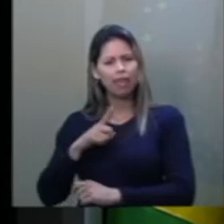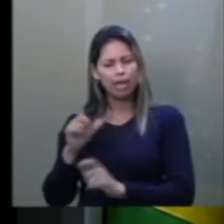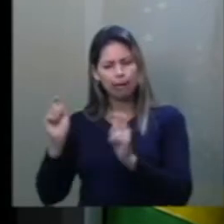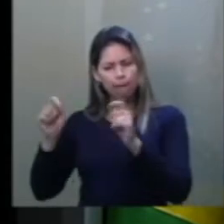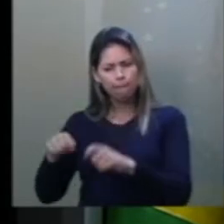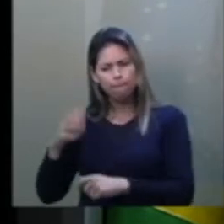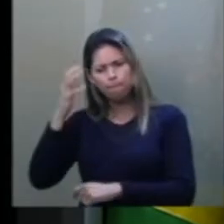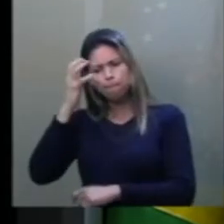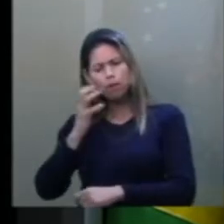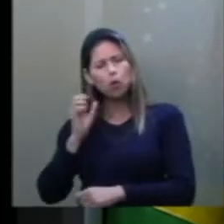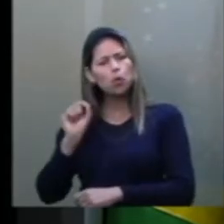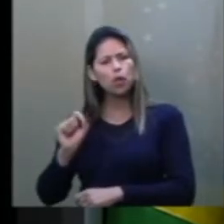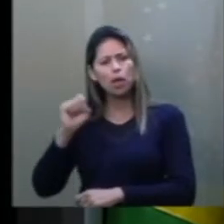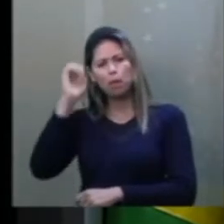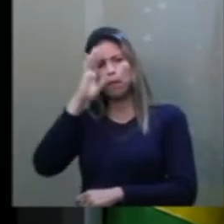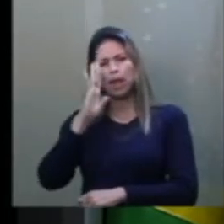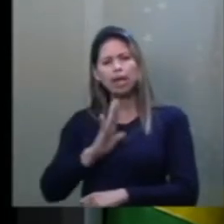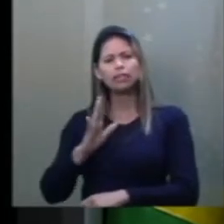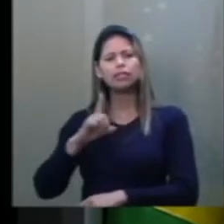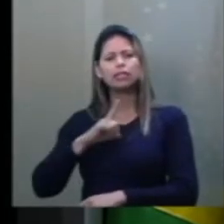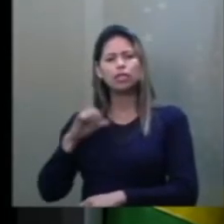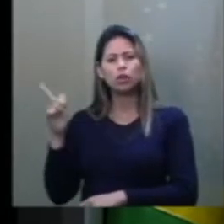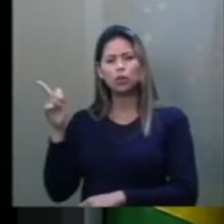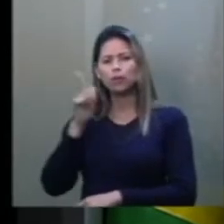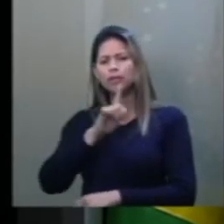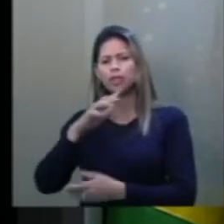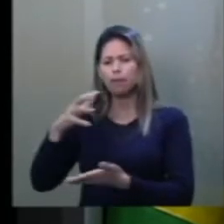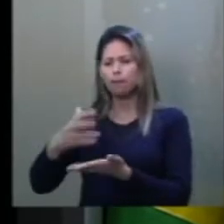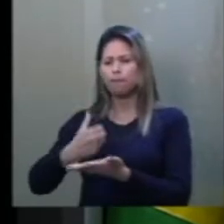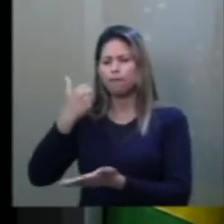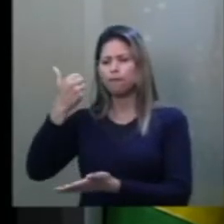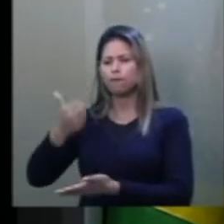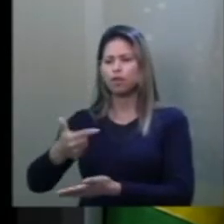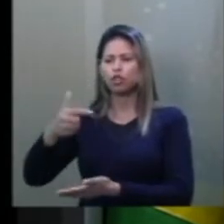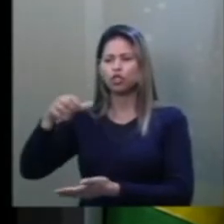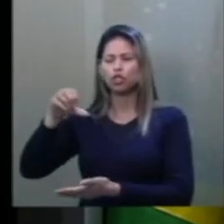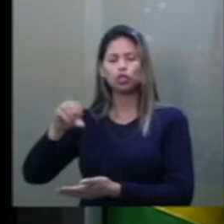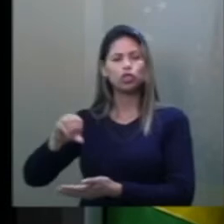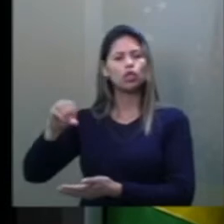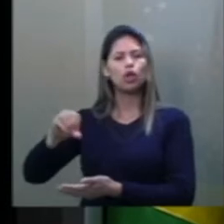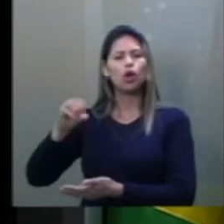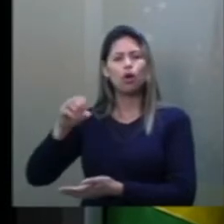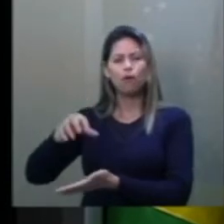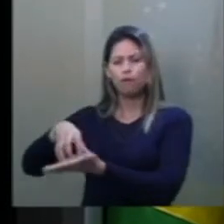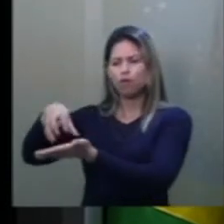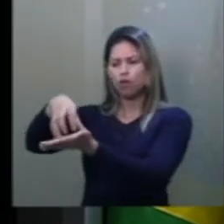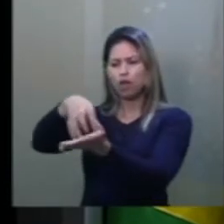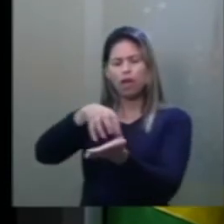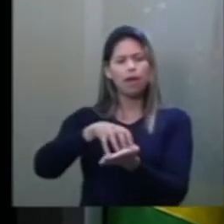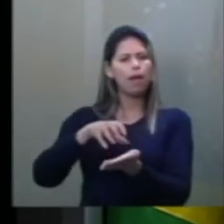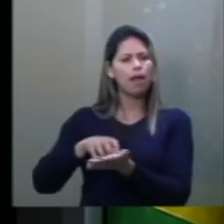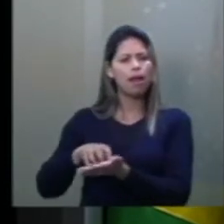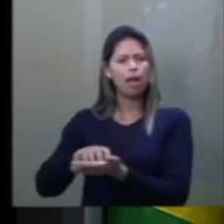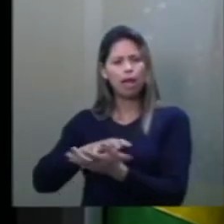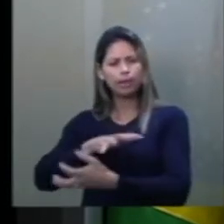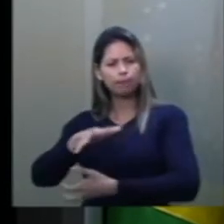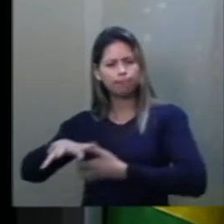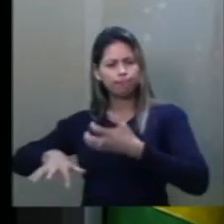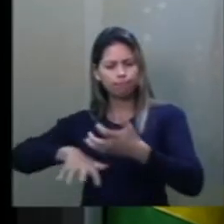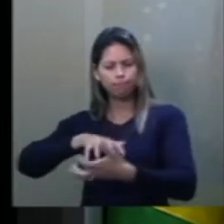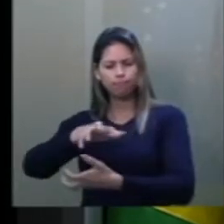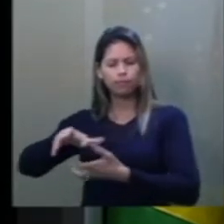Brasil, arrebatando 29 estabelecimentos penais em uma mega rebelião,